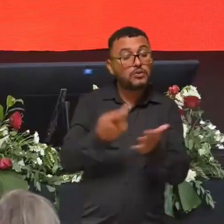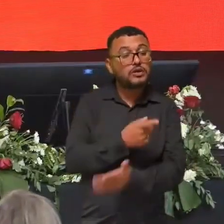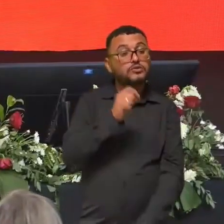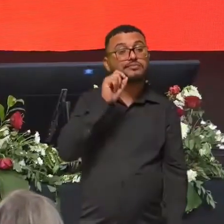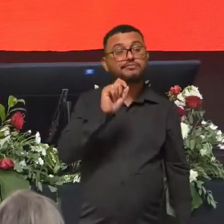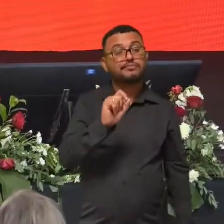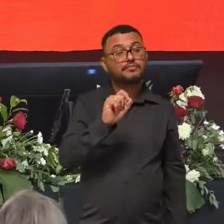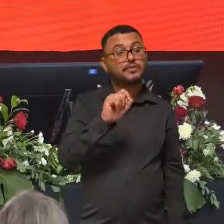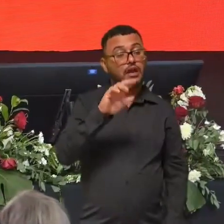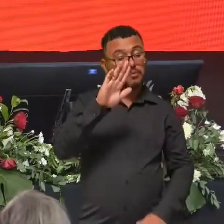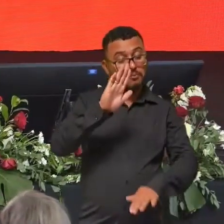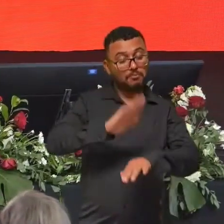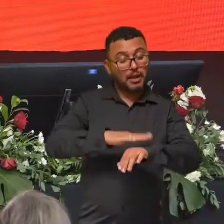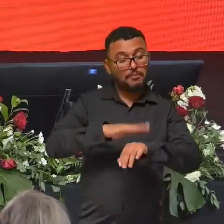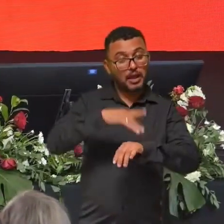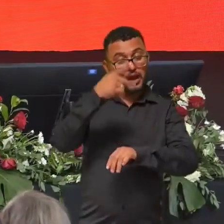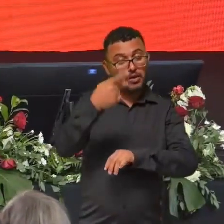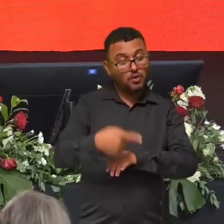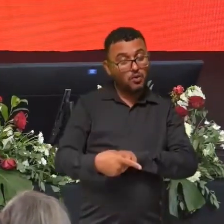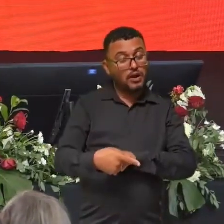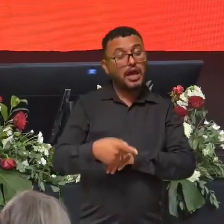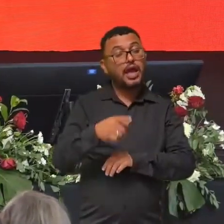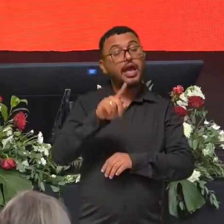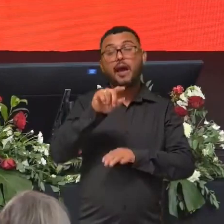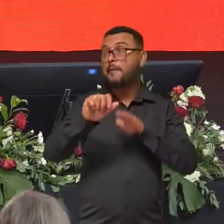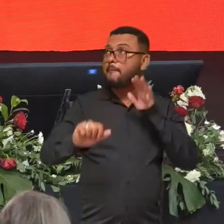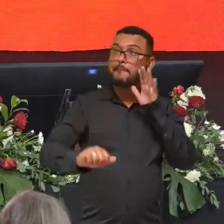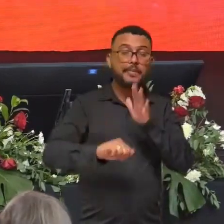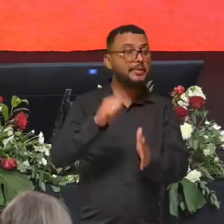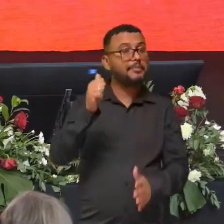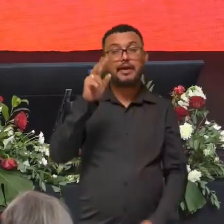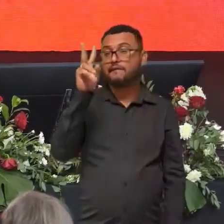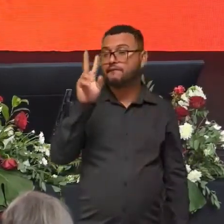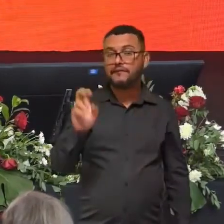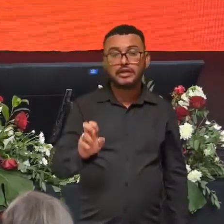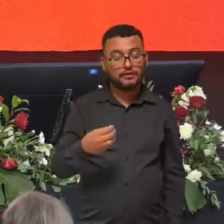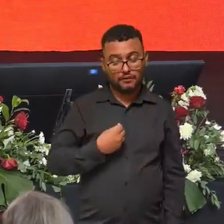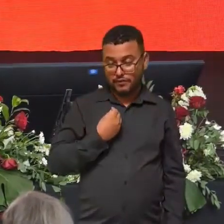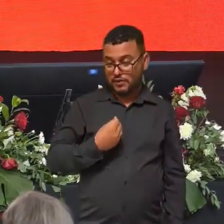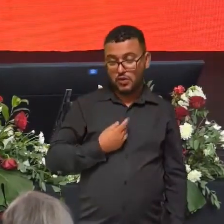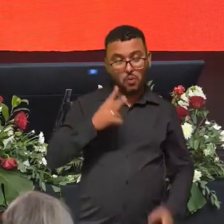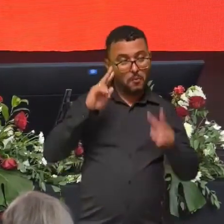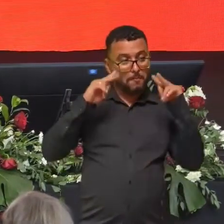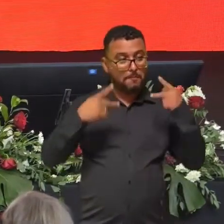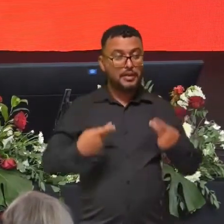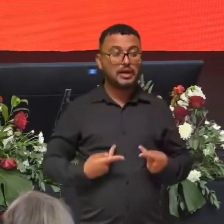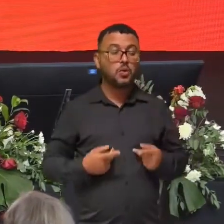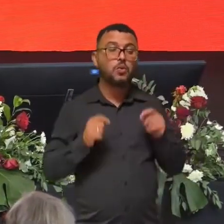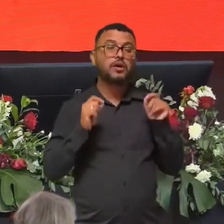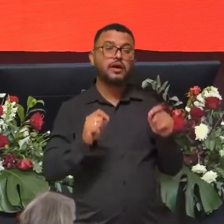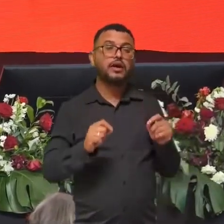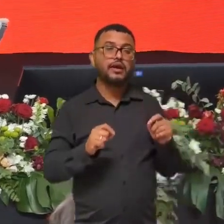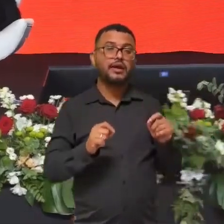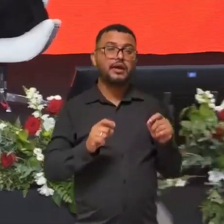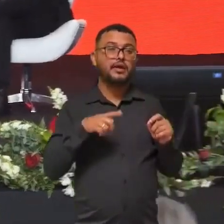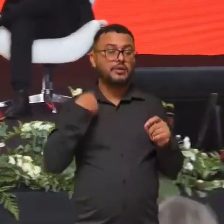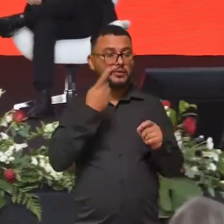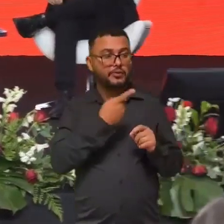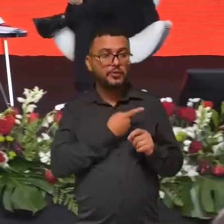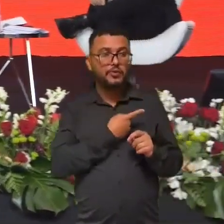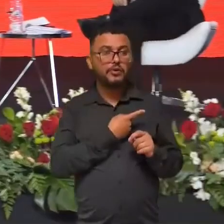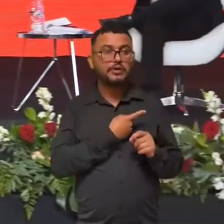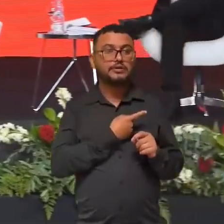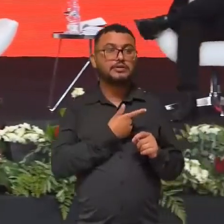pela primeira vez na história da humanidade, nós vamos interagir com